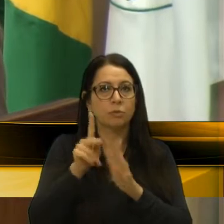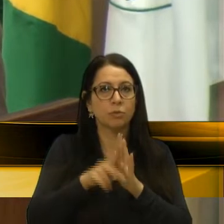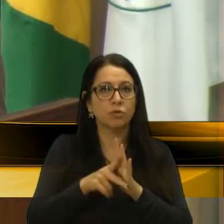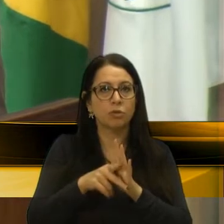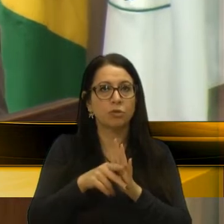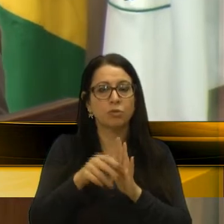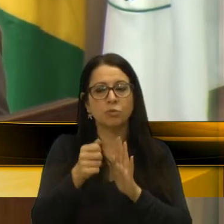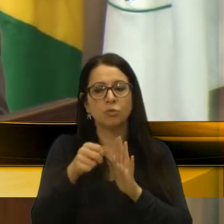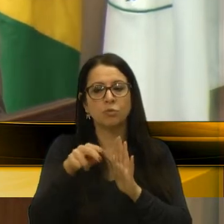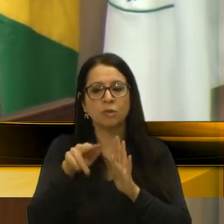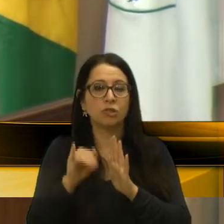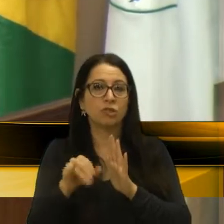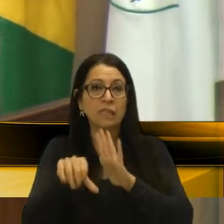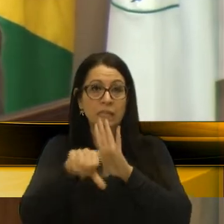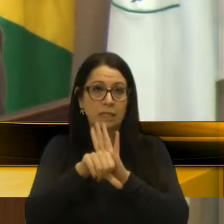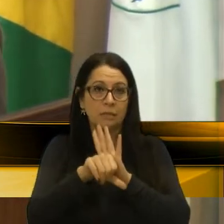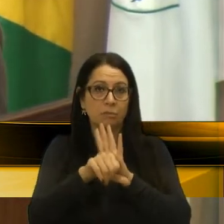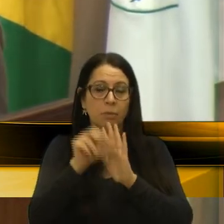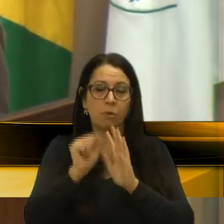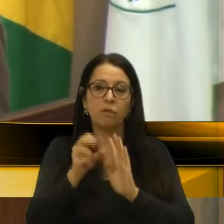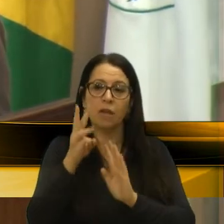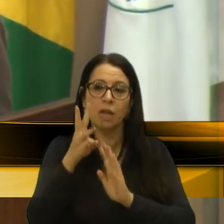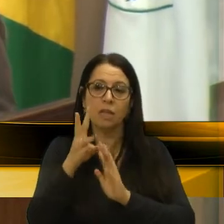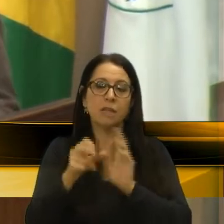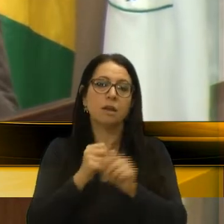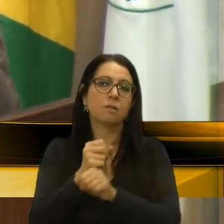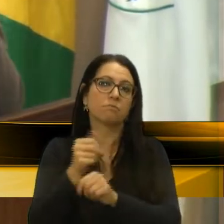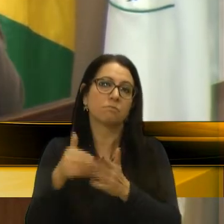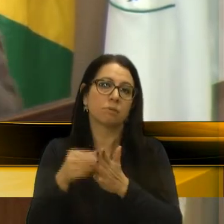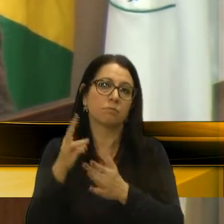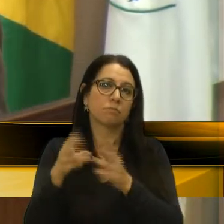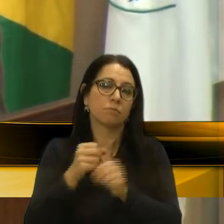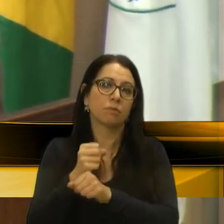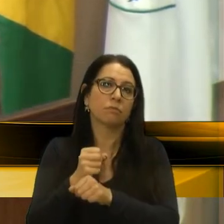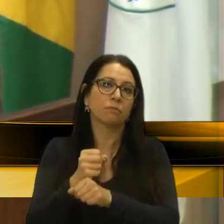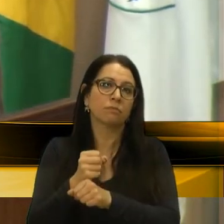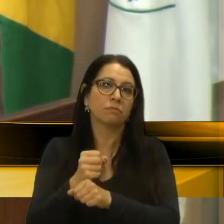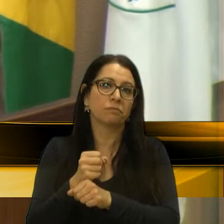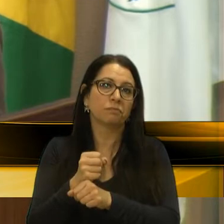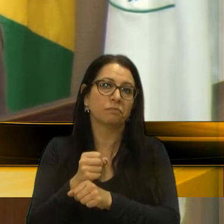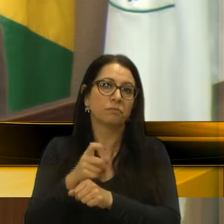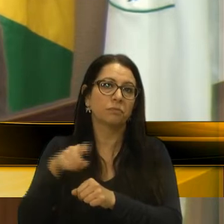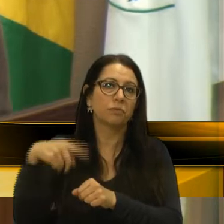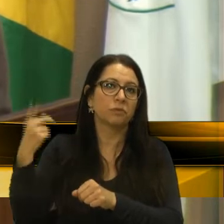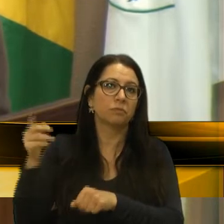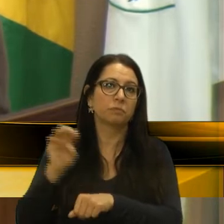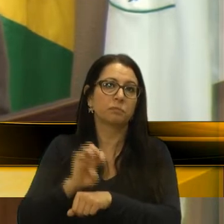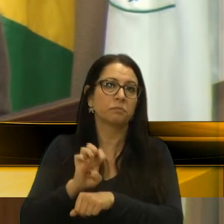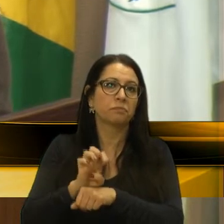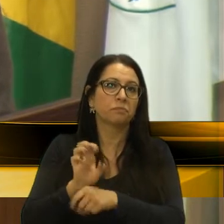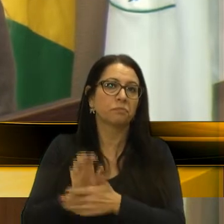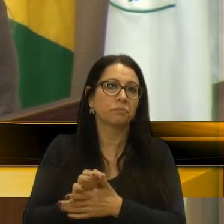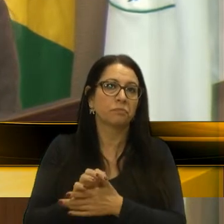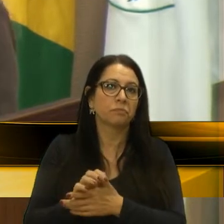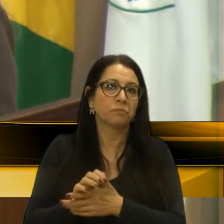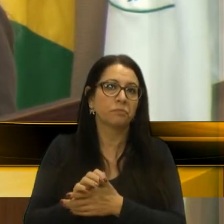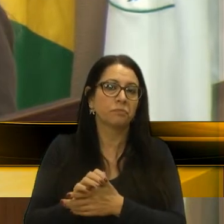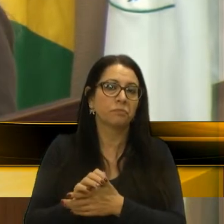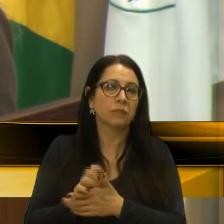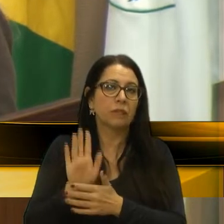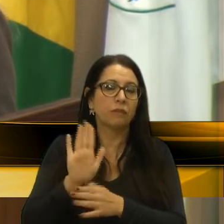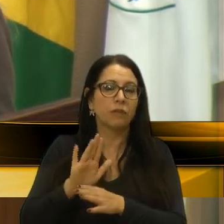anticrime, que possam ficar até 3 anos em outros estados, né? E, além disso,